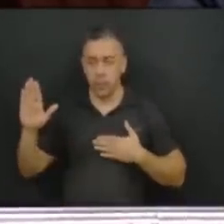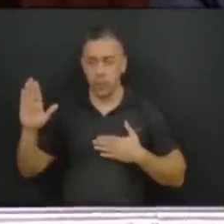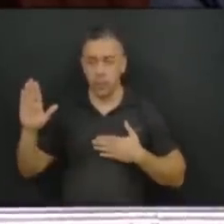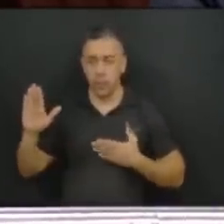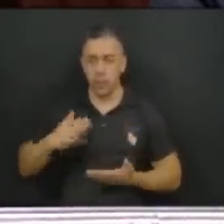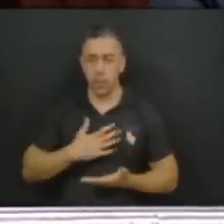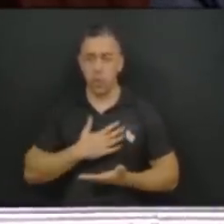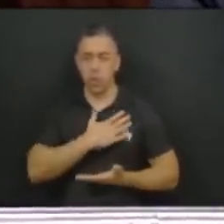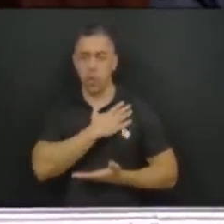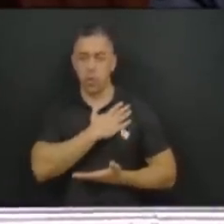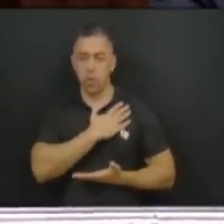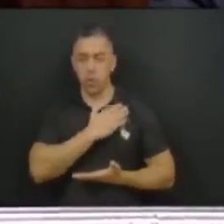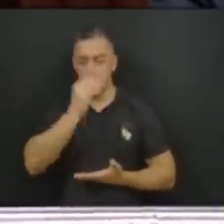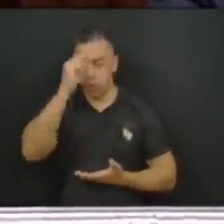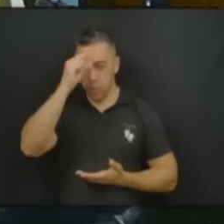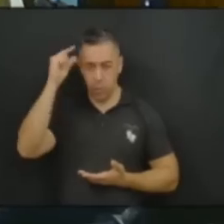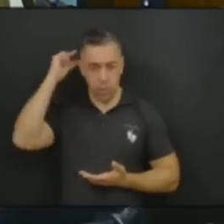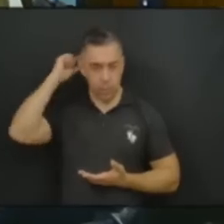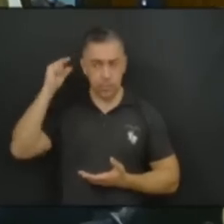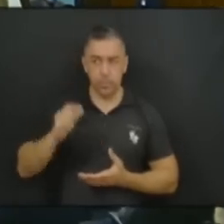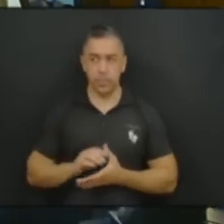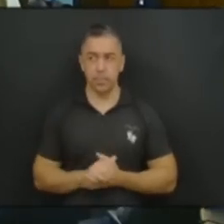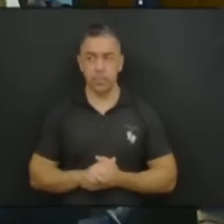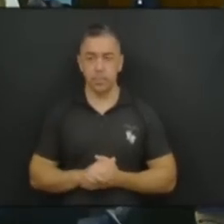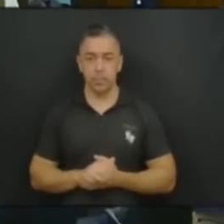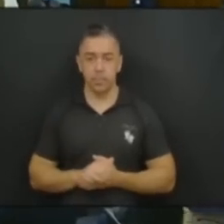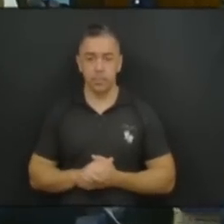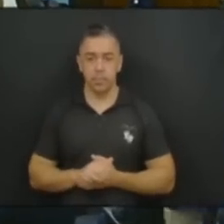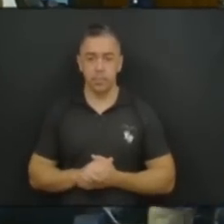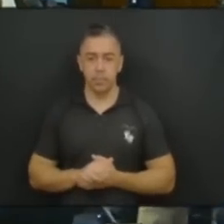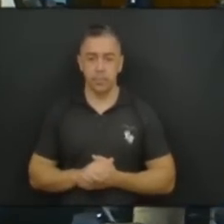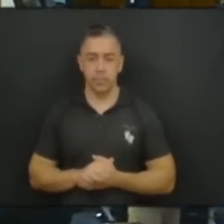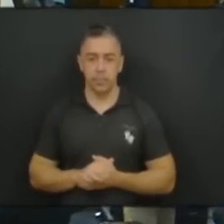para encaminhar Deputado Coronel aí